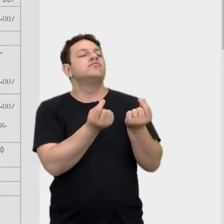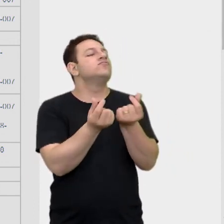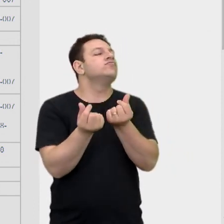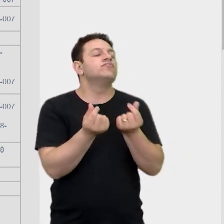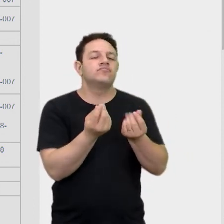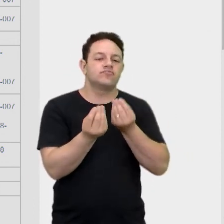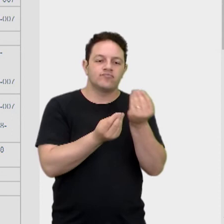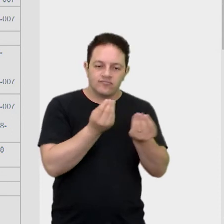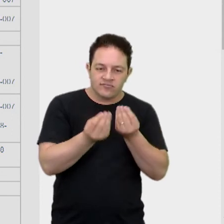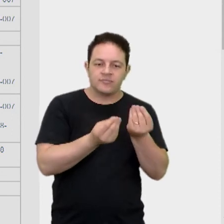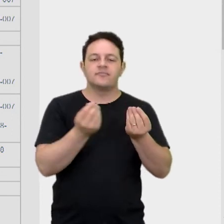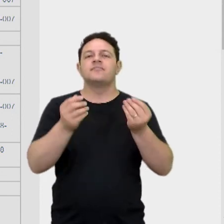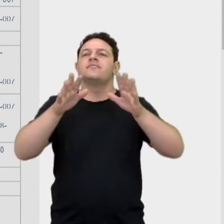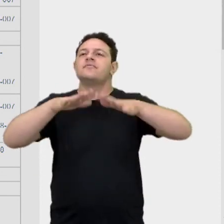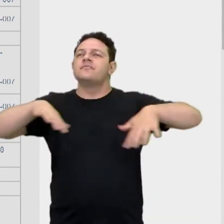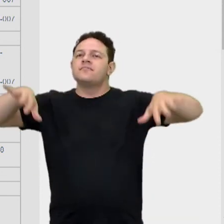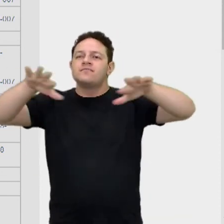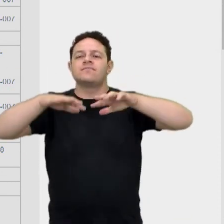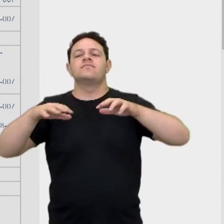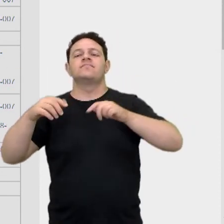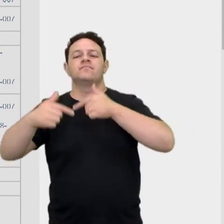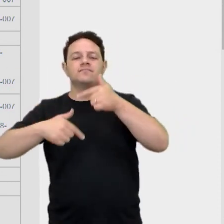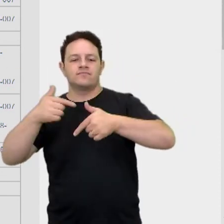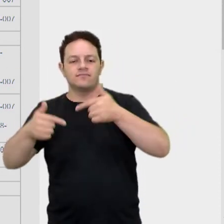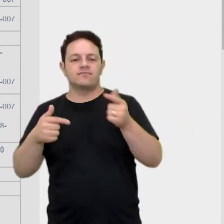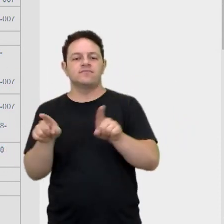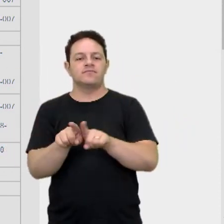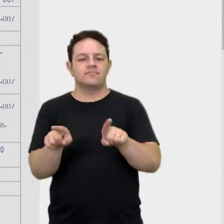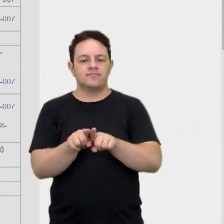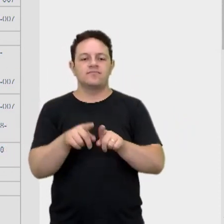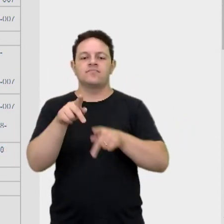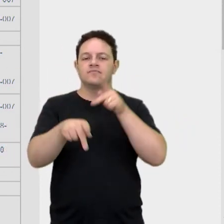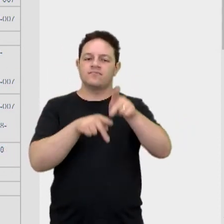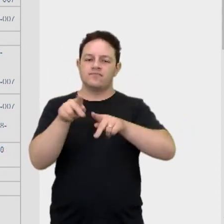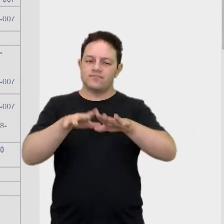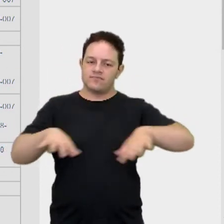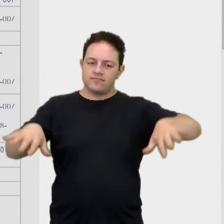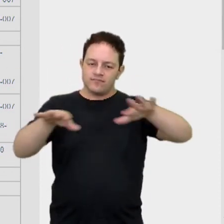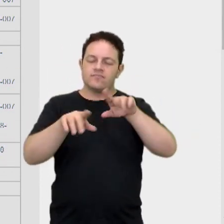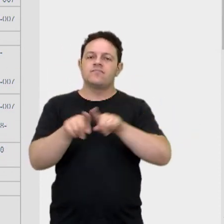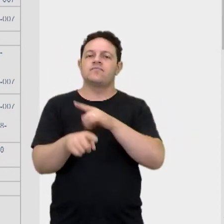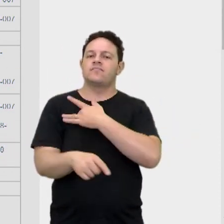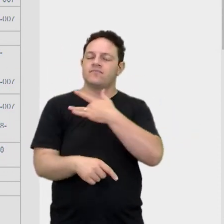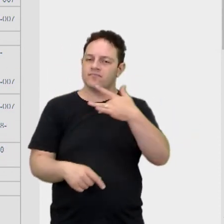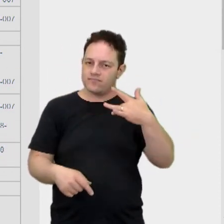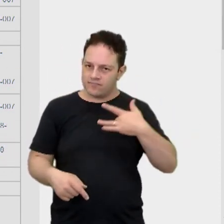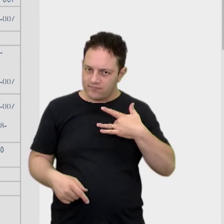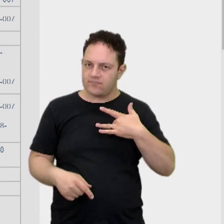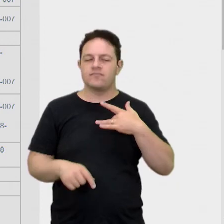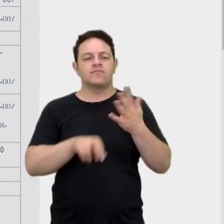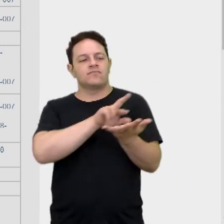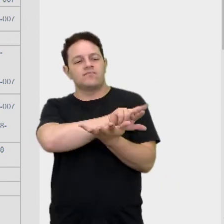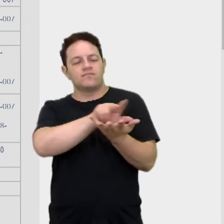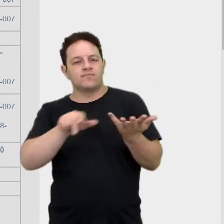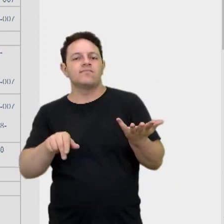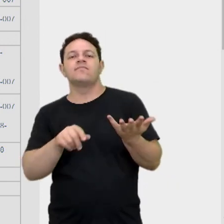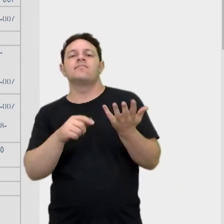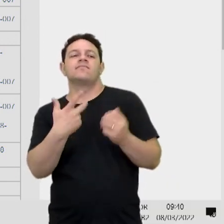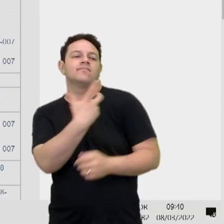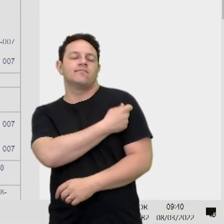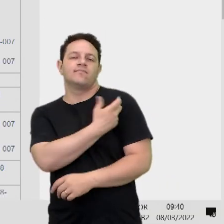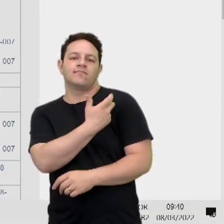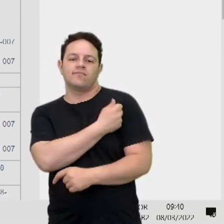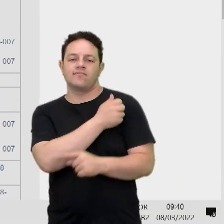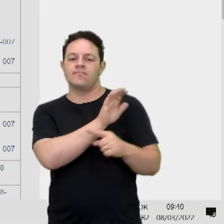mercado e força de trabalho, população e demografia, saúde, recursos e cobertura vacinal